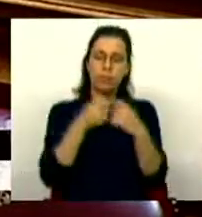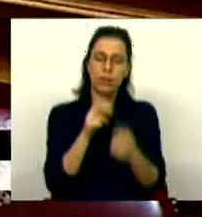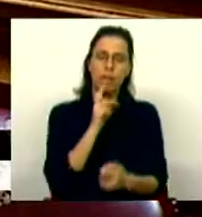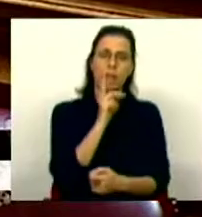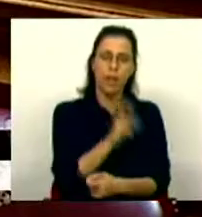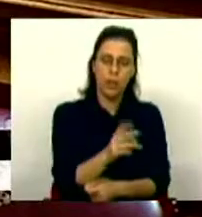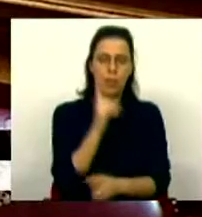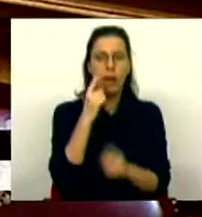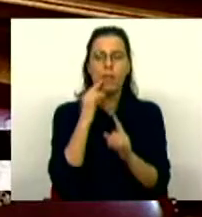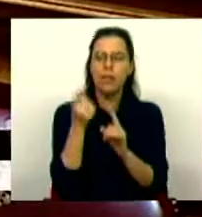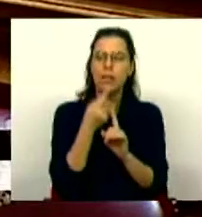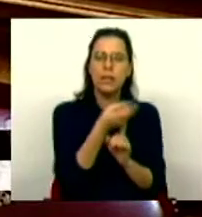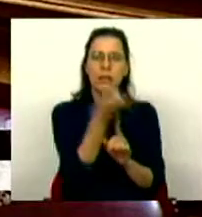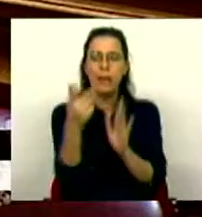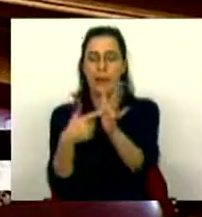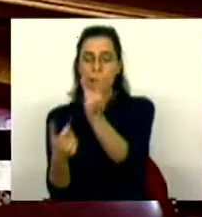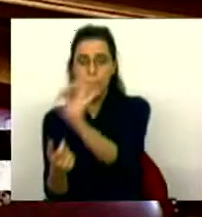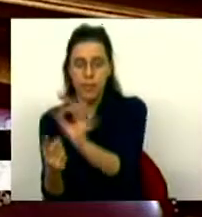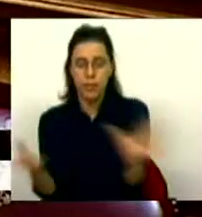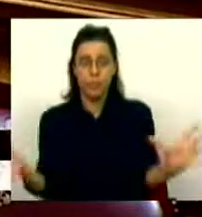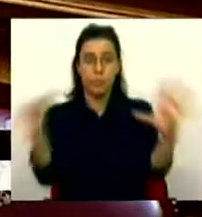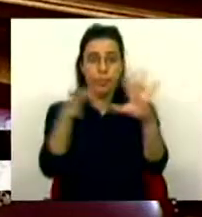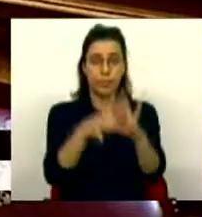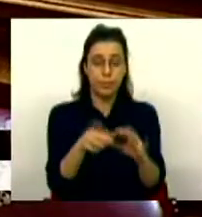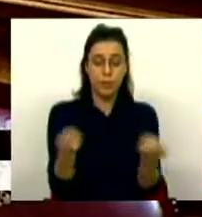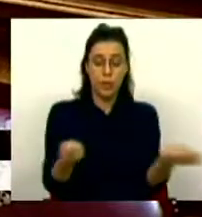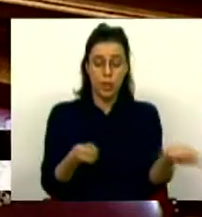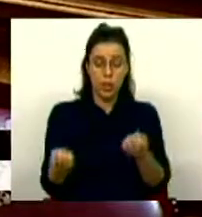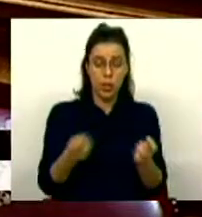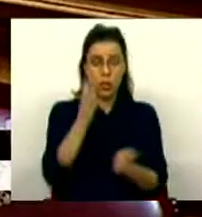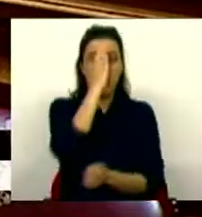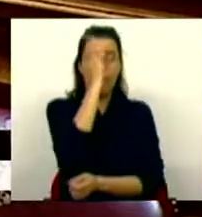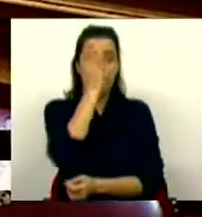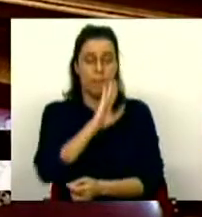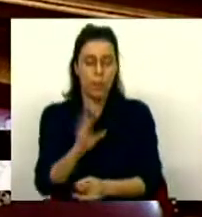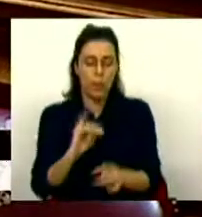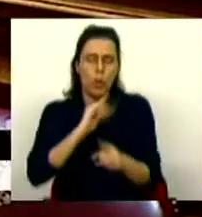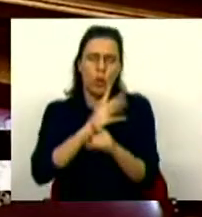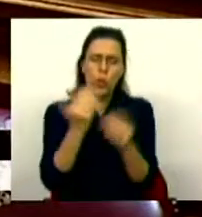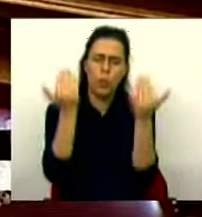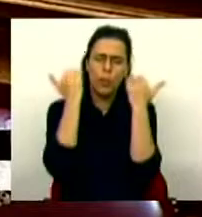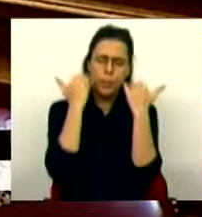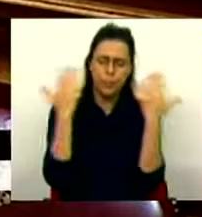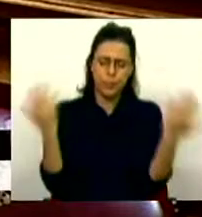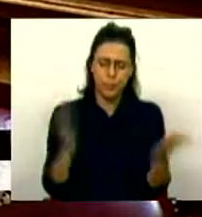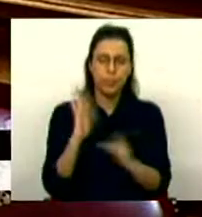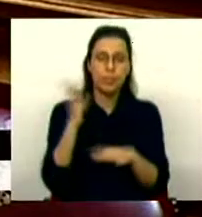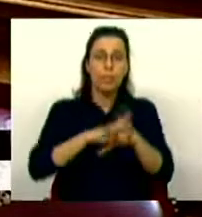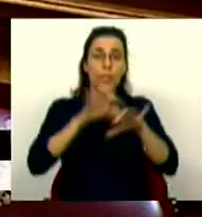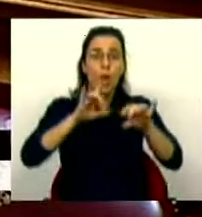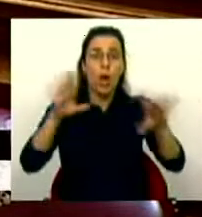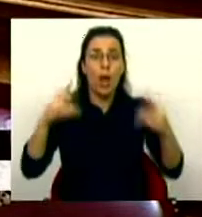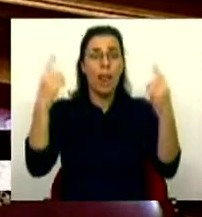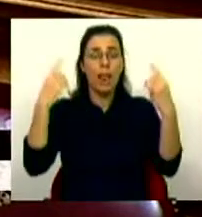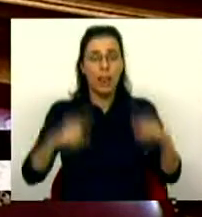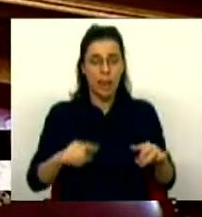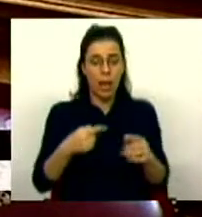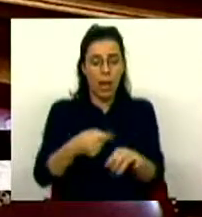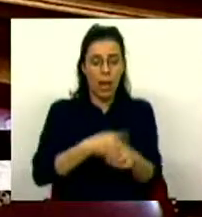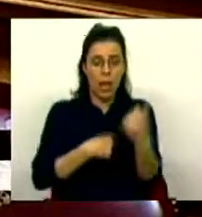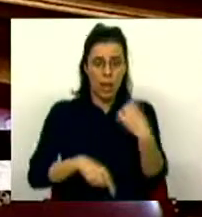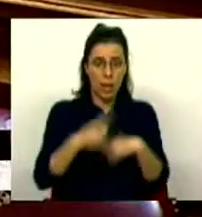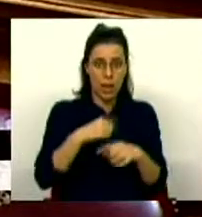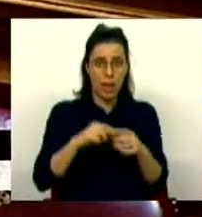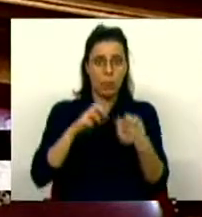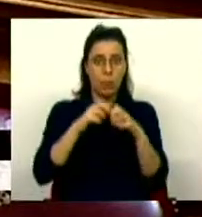oferta à procura existente. Essa gestão deverá ter em conta, entre outros indicadores, o número de hospitais que têm oferta de diálise para